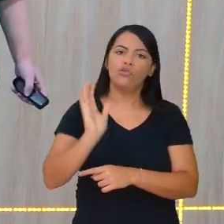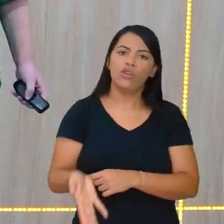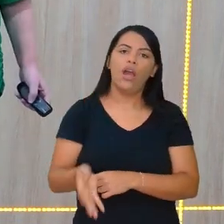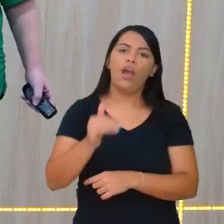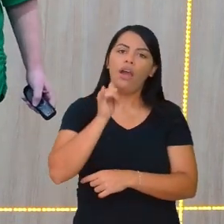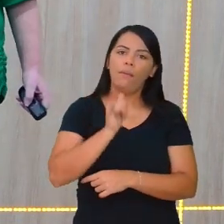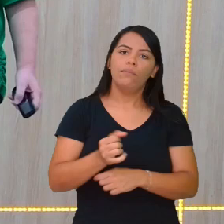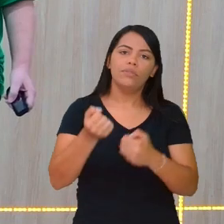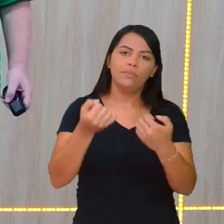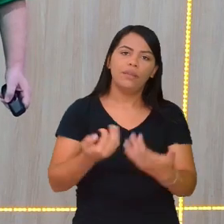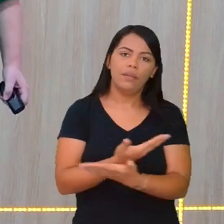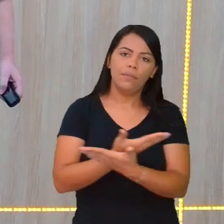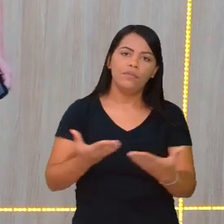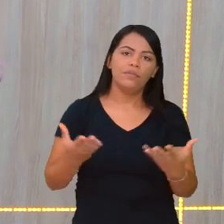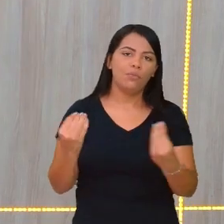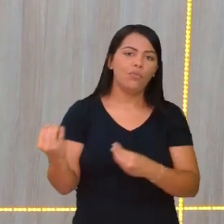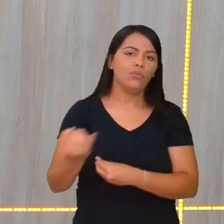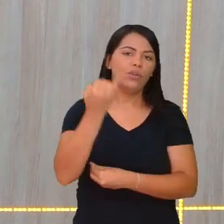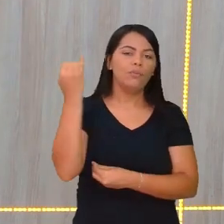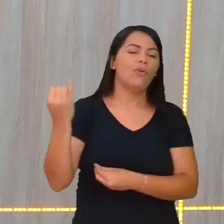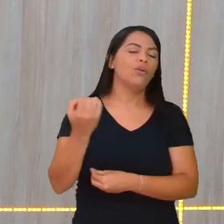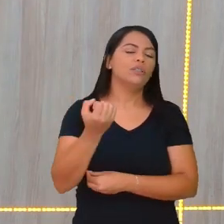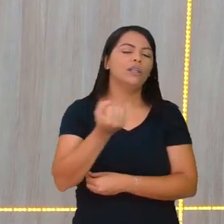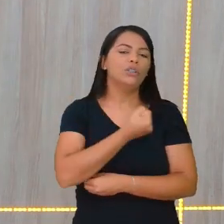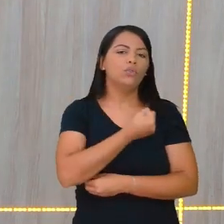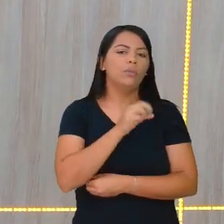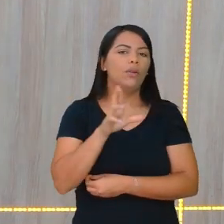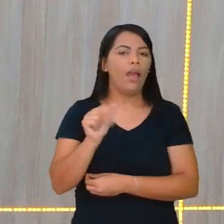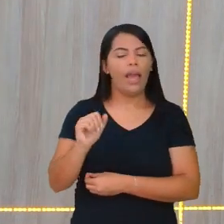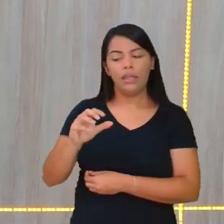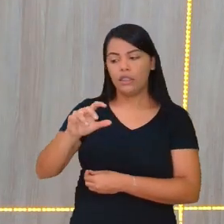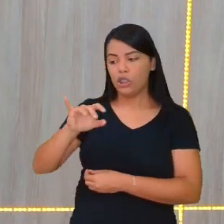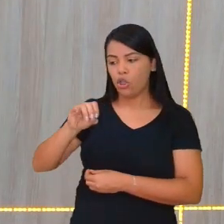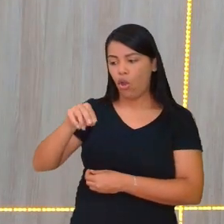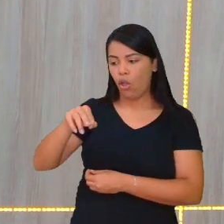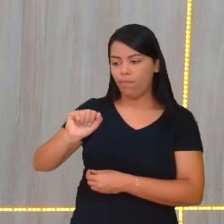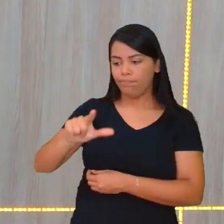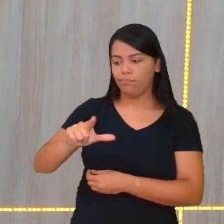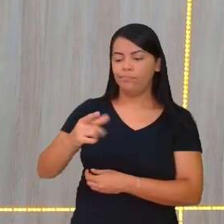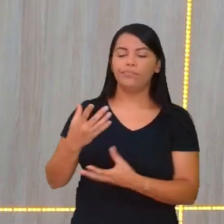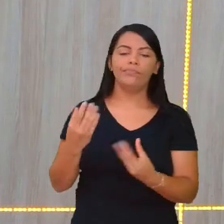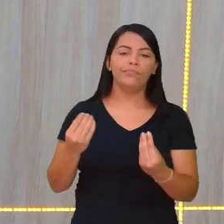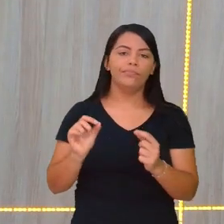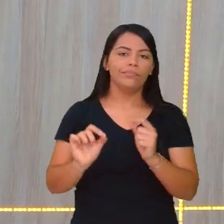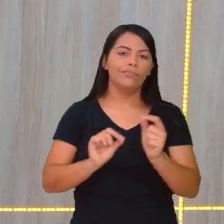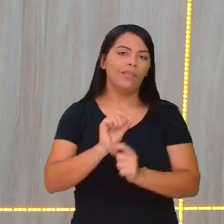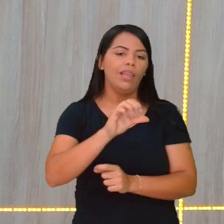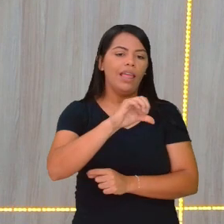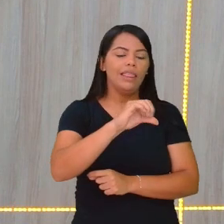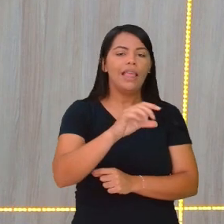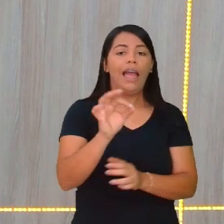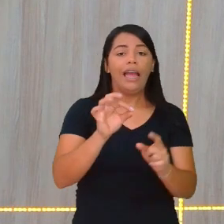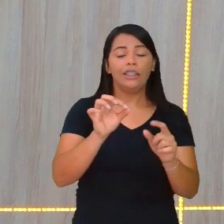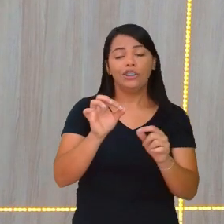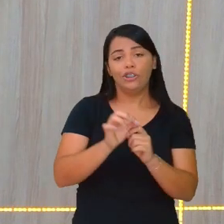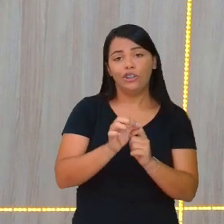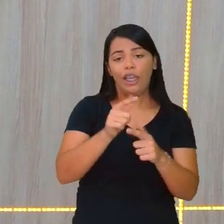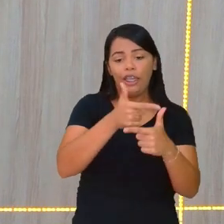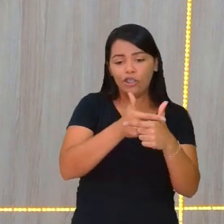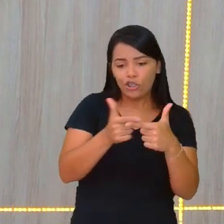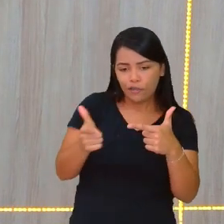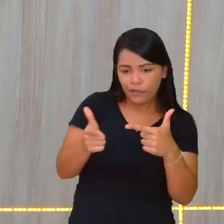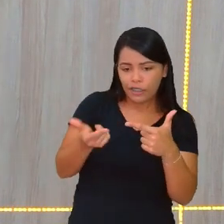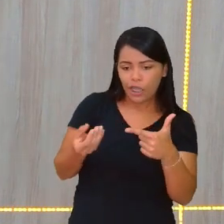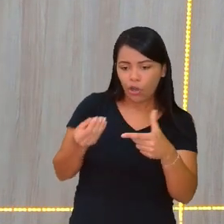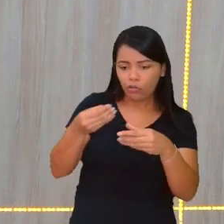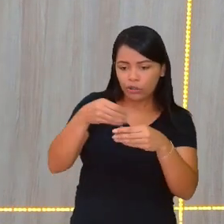para números racionais, divisão, uma série de assuntos. Essa questão de que as divisões na matemática são em partes